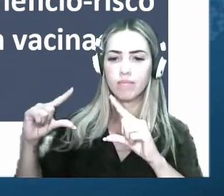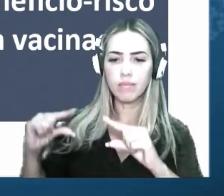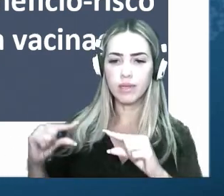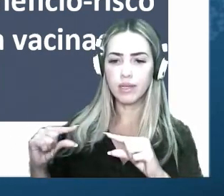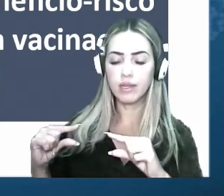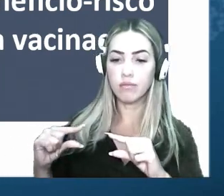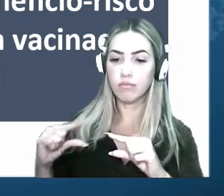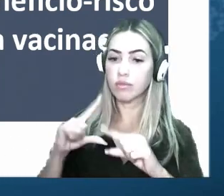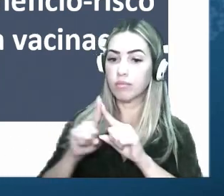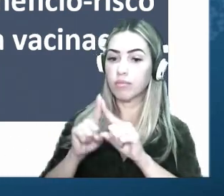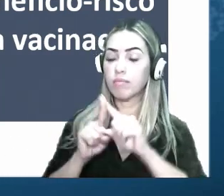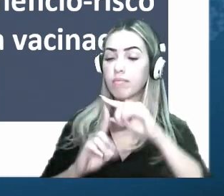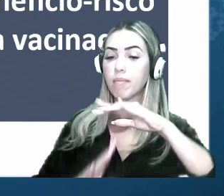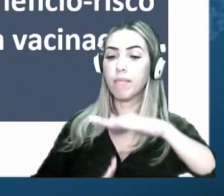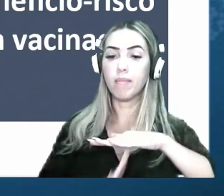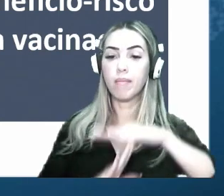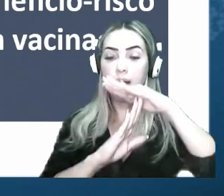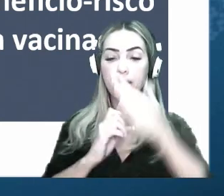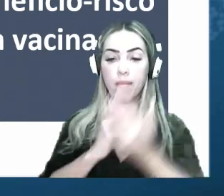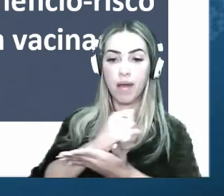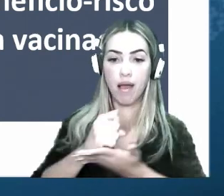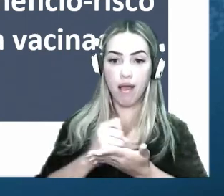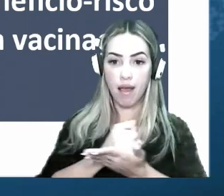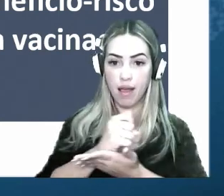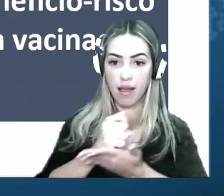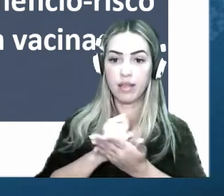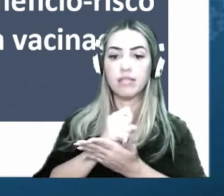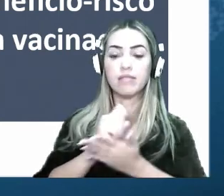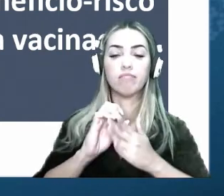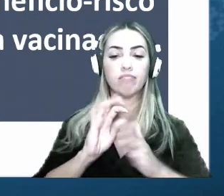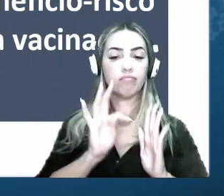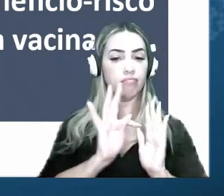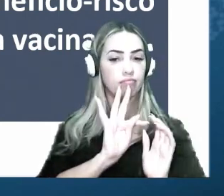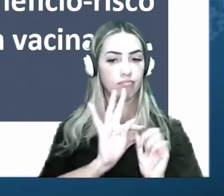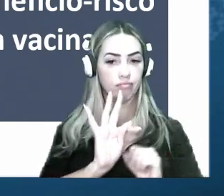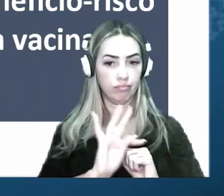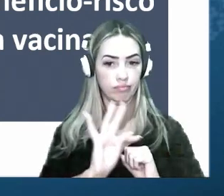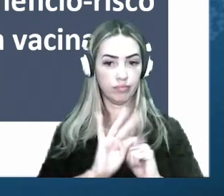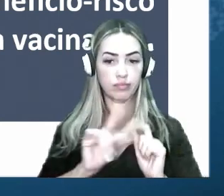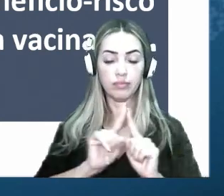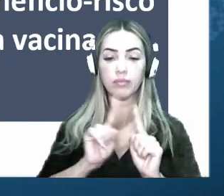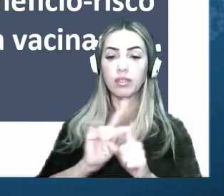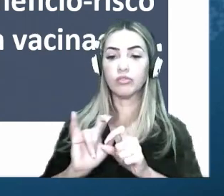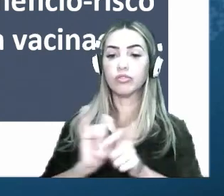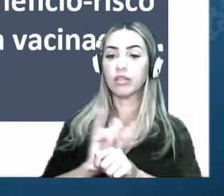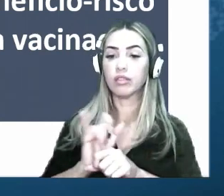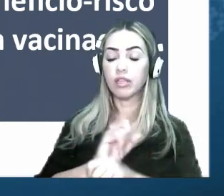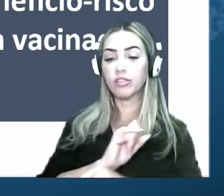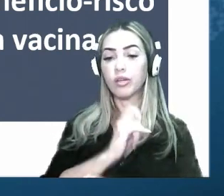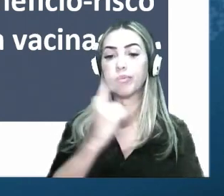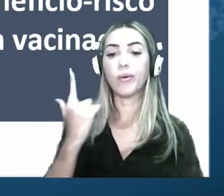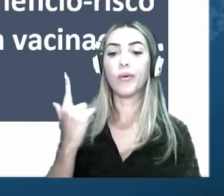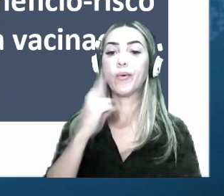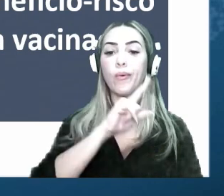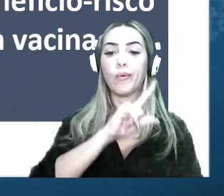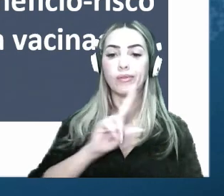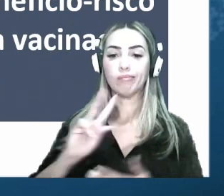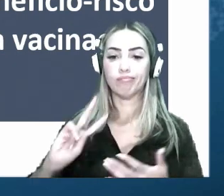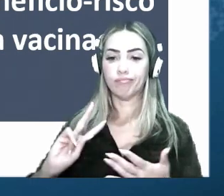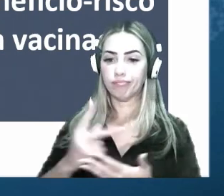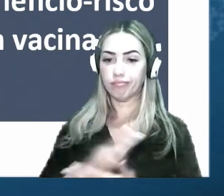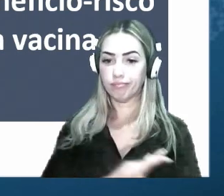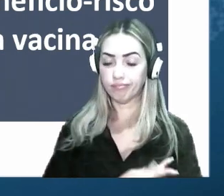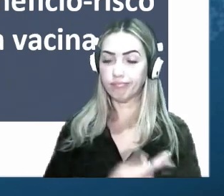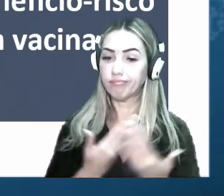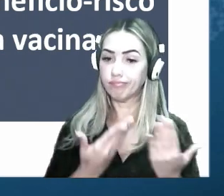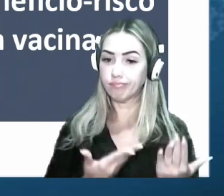né, no caso, de embasamento técnico à estratégia para que ela acontecesse. E aconteceu dessa forma. Agora, vamos lá. Você tem